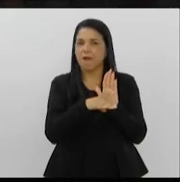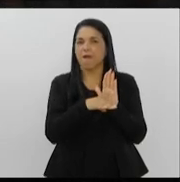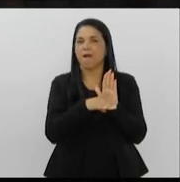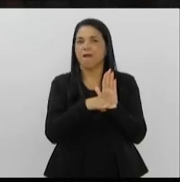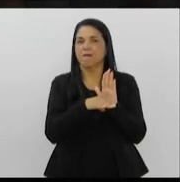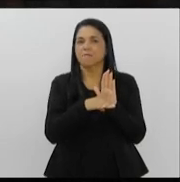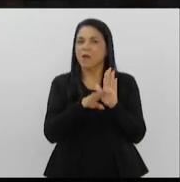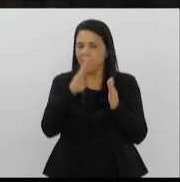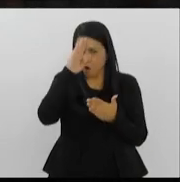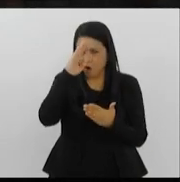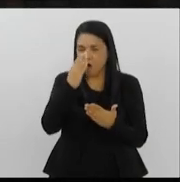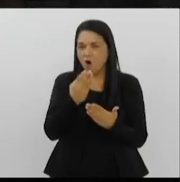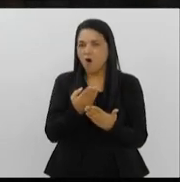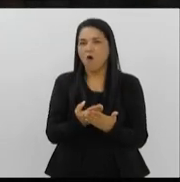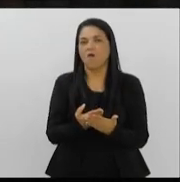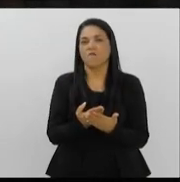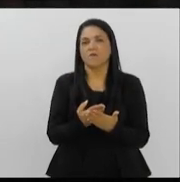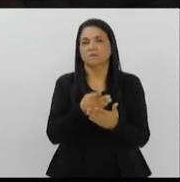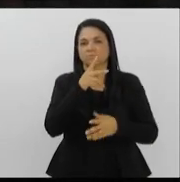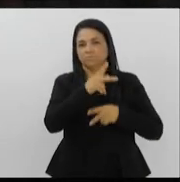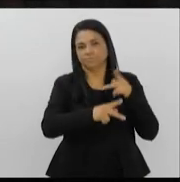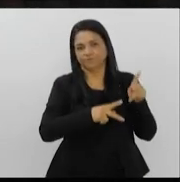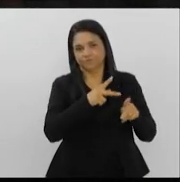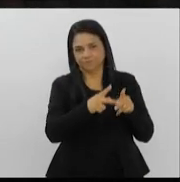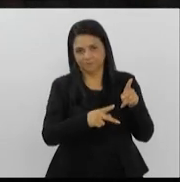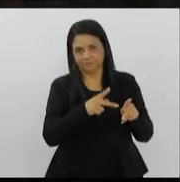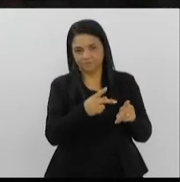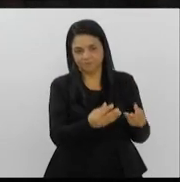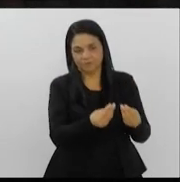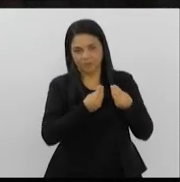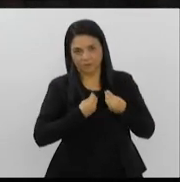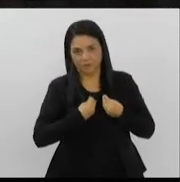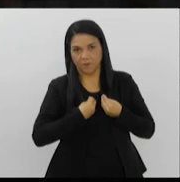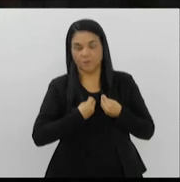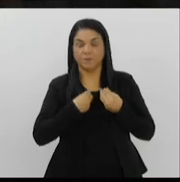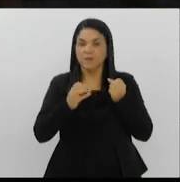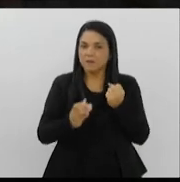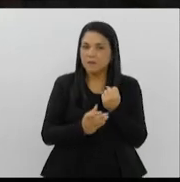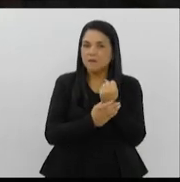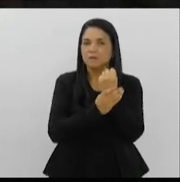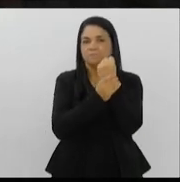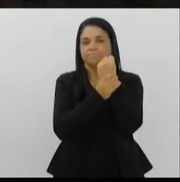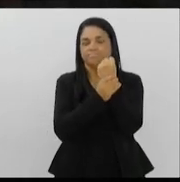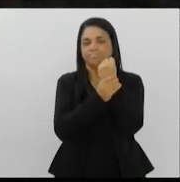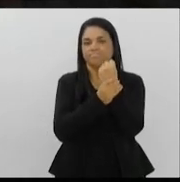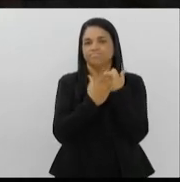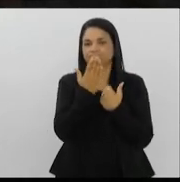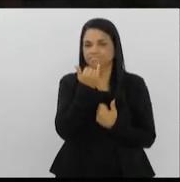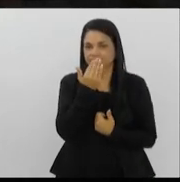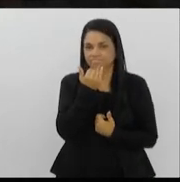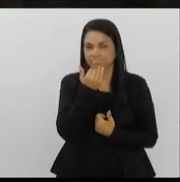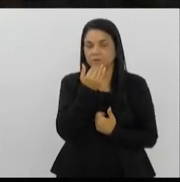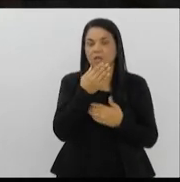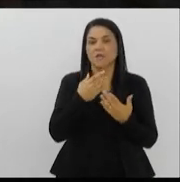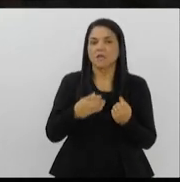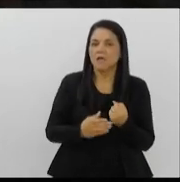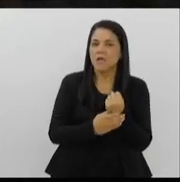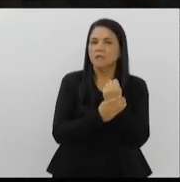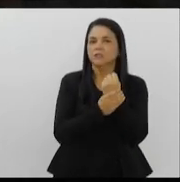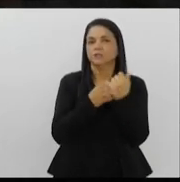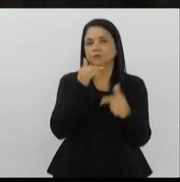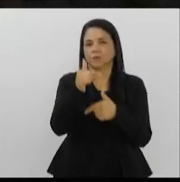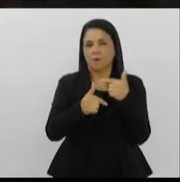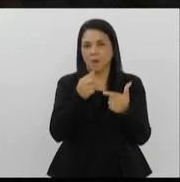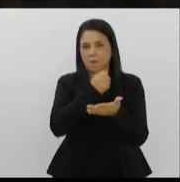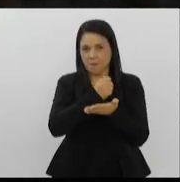pela confiança que o povo nos deu para garantir a segurança alimentar, garantir o emprego, a renda,